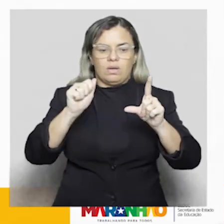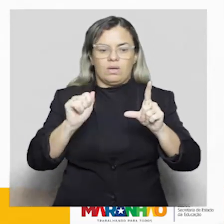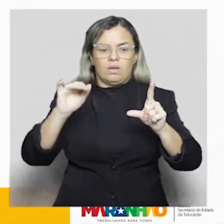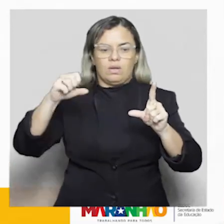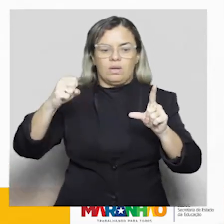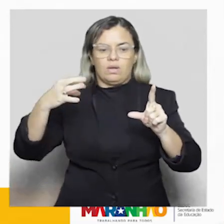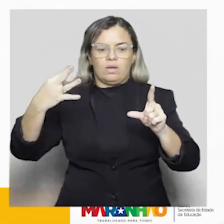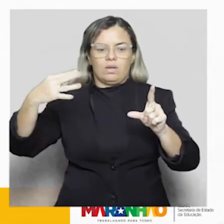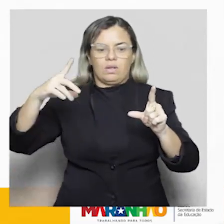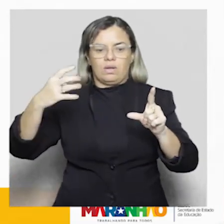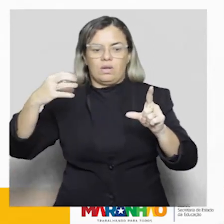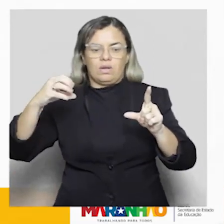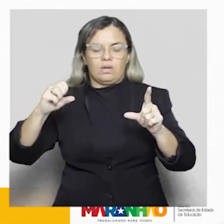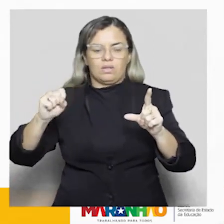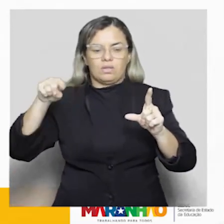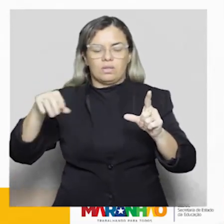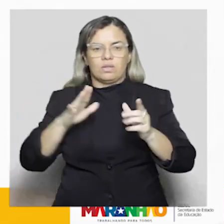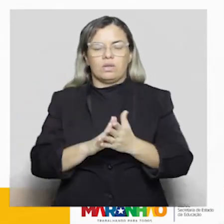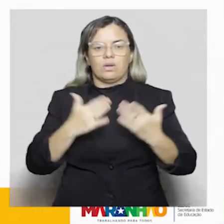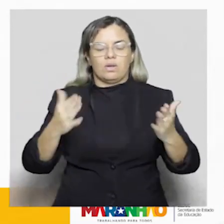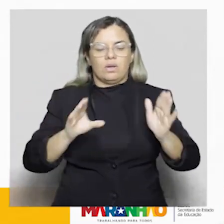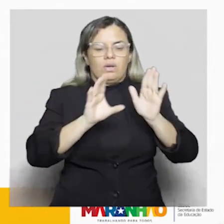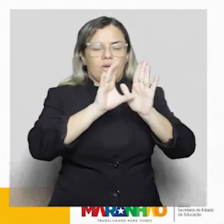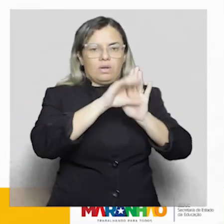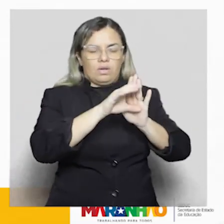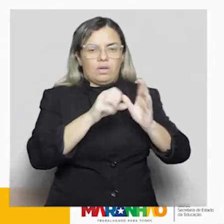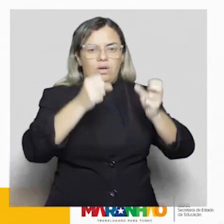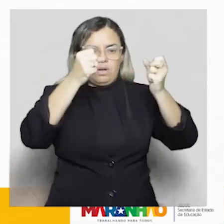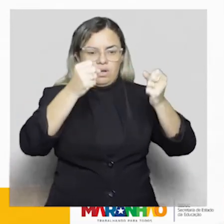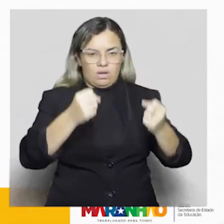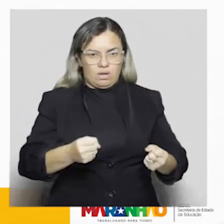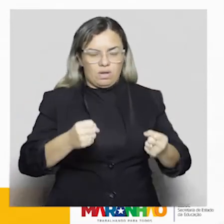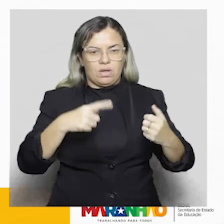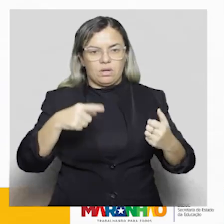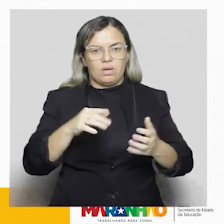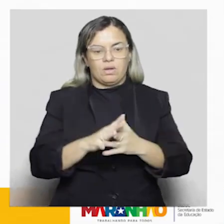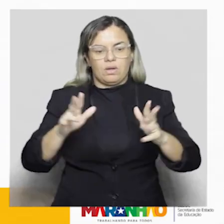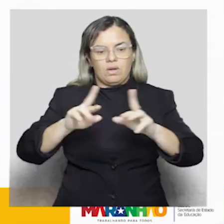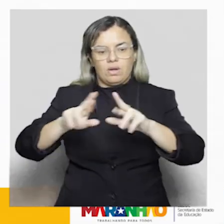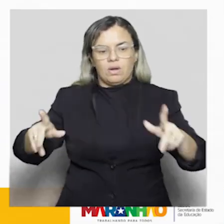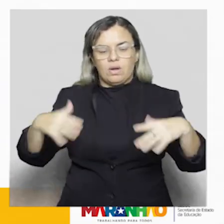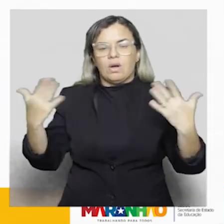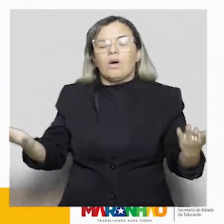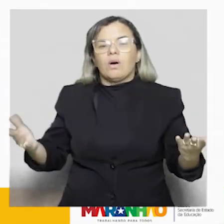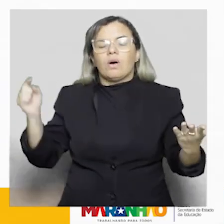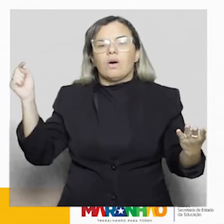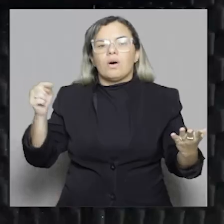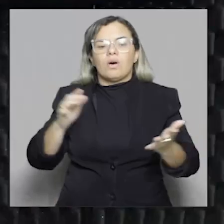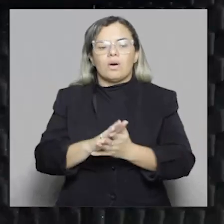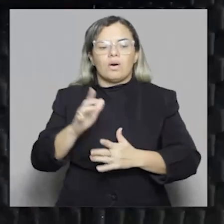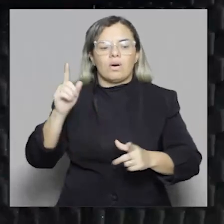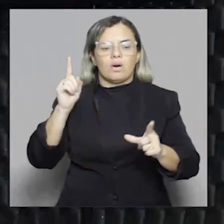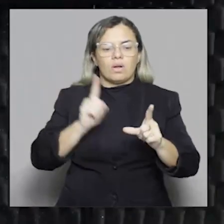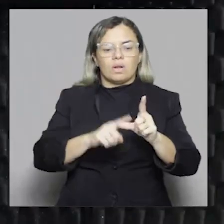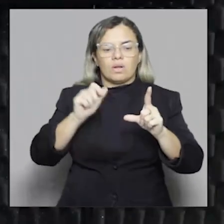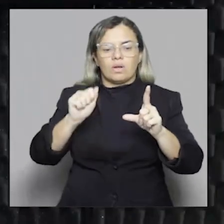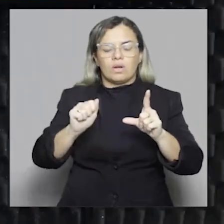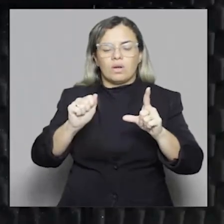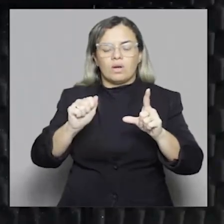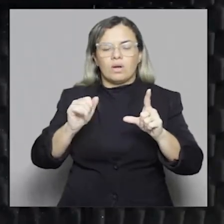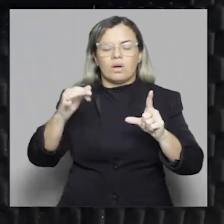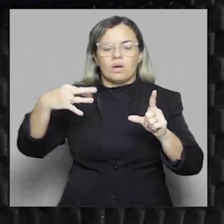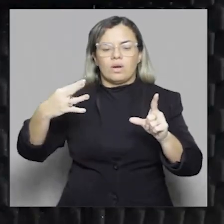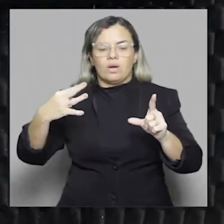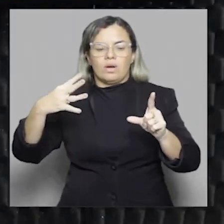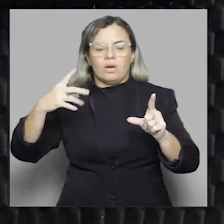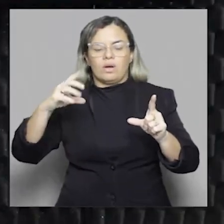E aí eu vou dar os conceitos para vocês, para a gente poder diferenciar. Professor, o que é uma instalação? Instalação é uma obra de